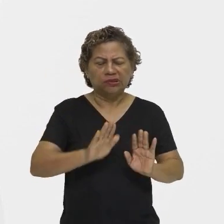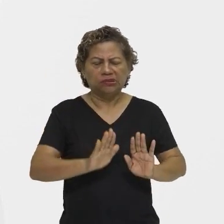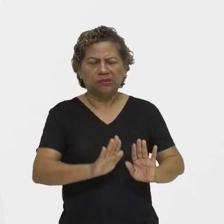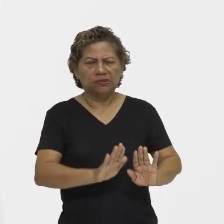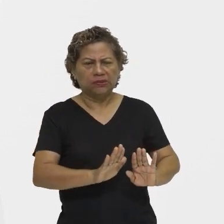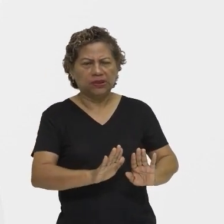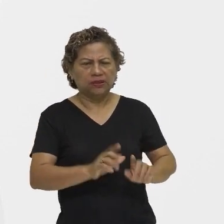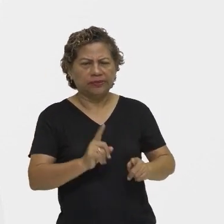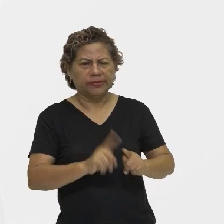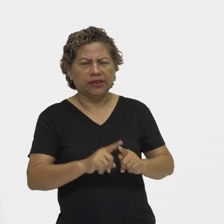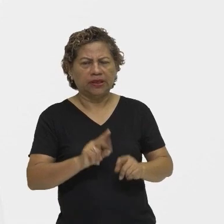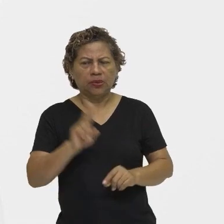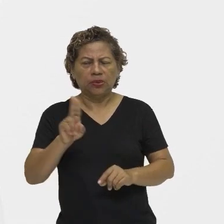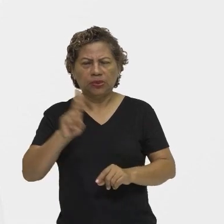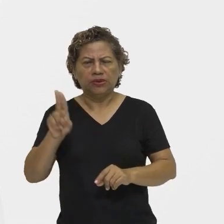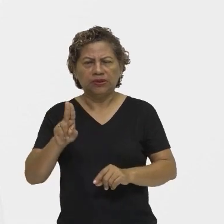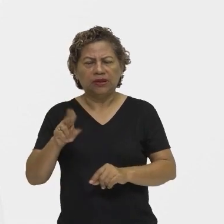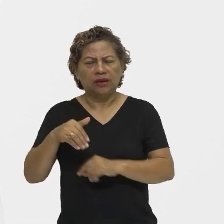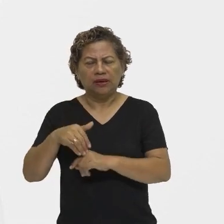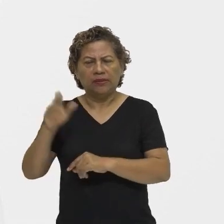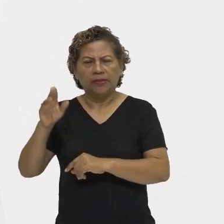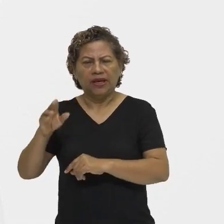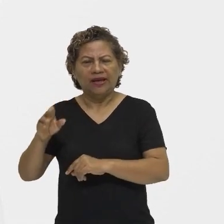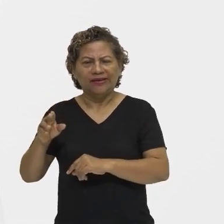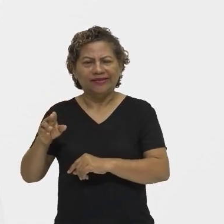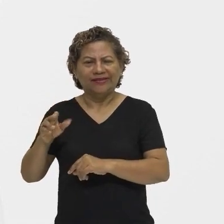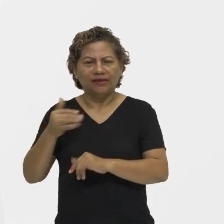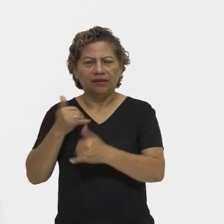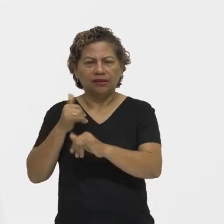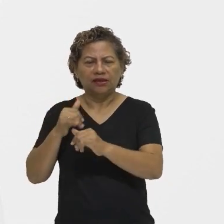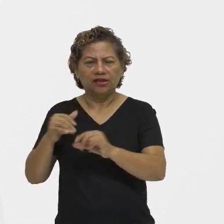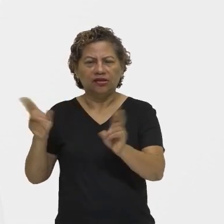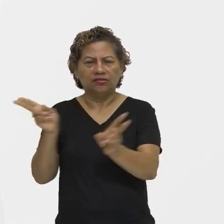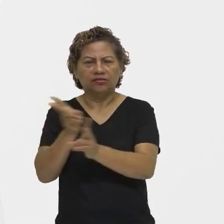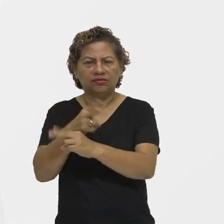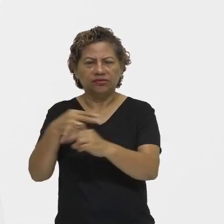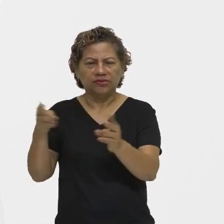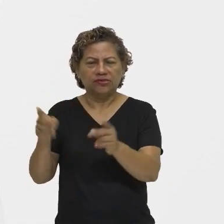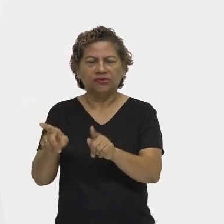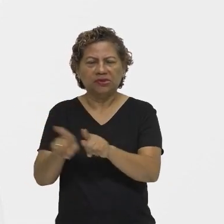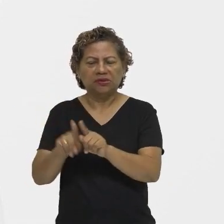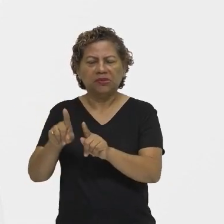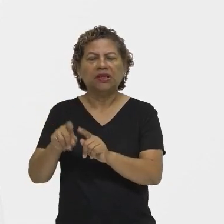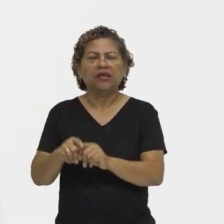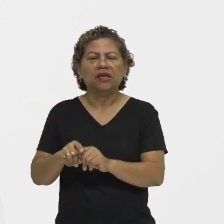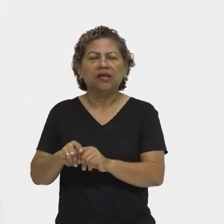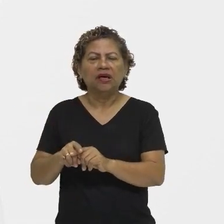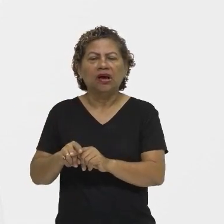para utilizar mais energia solar e eólica para a transformação de energia elétrica.